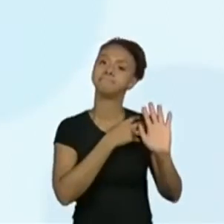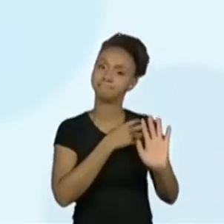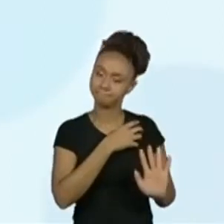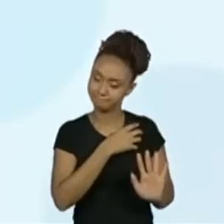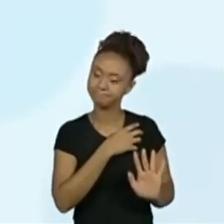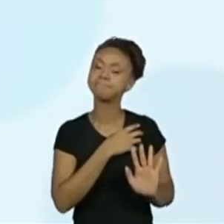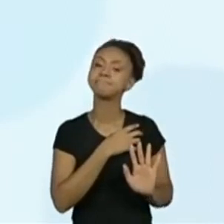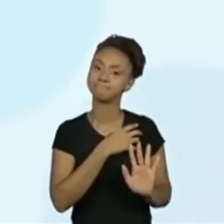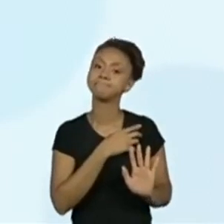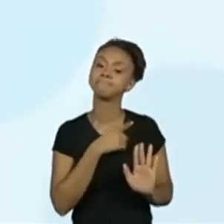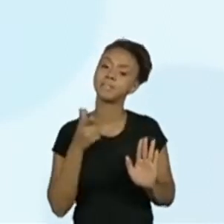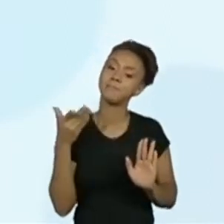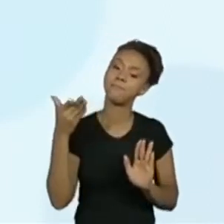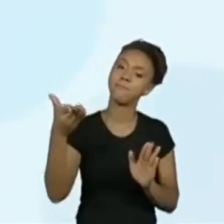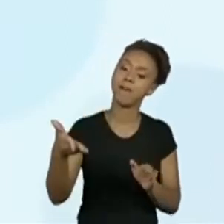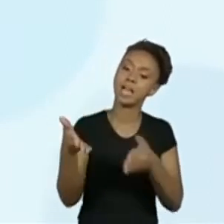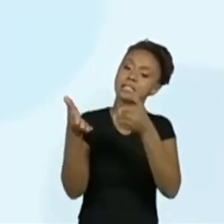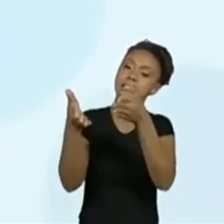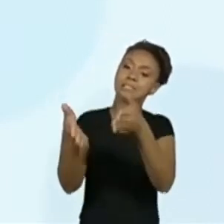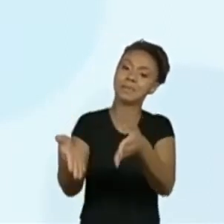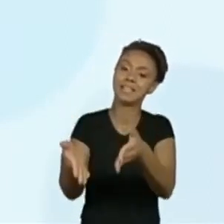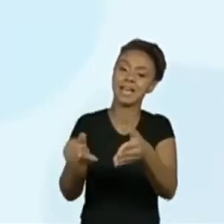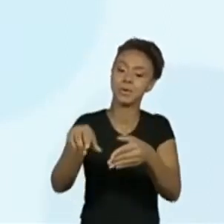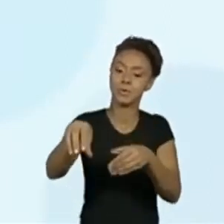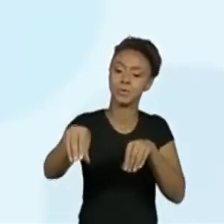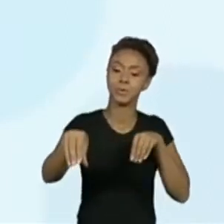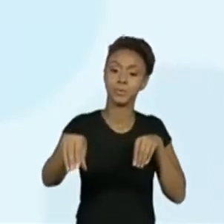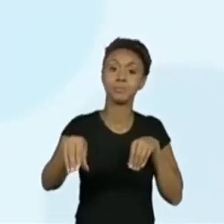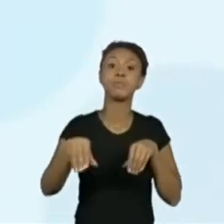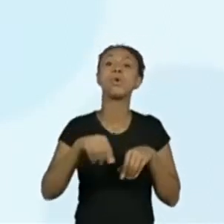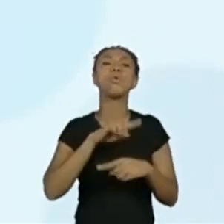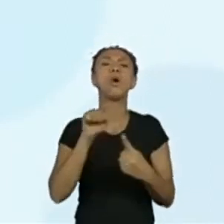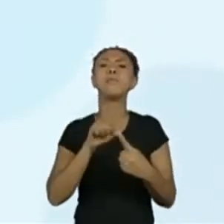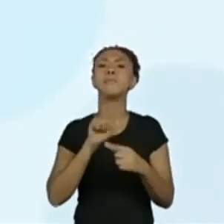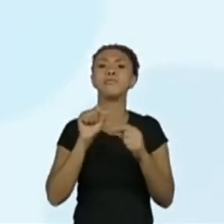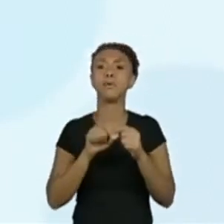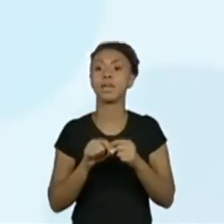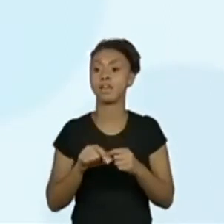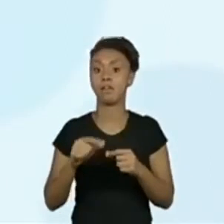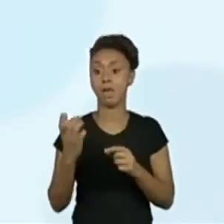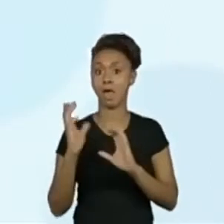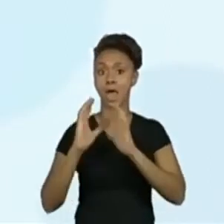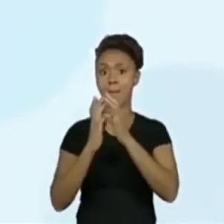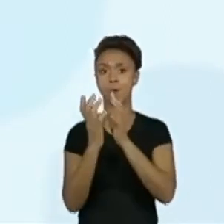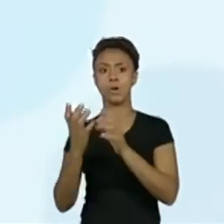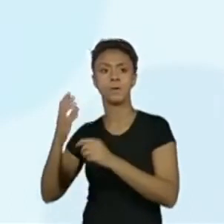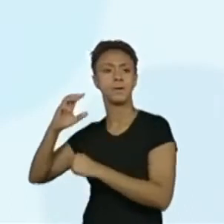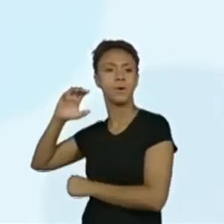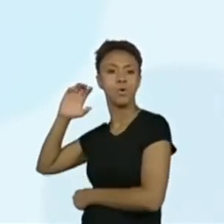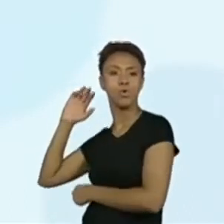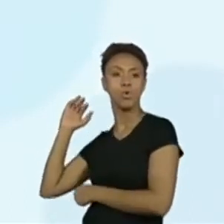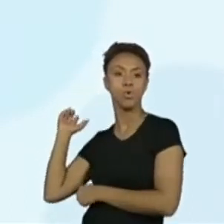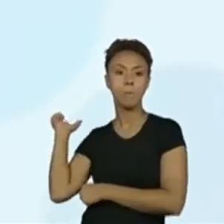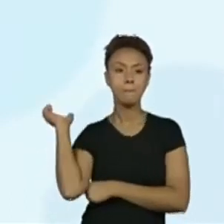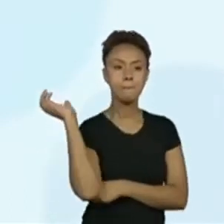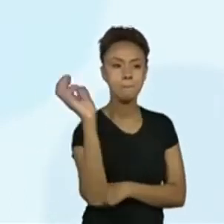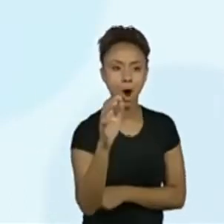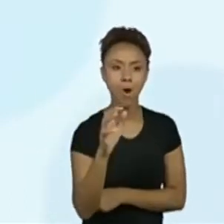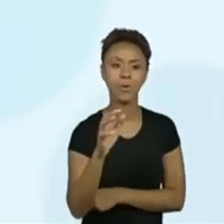acertar os adversários com a bola em um arremesso, com o intuito de